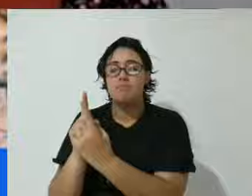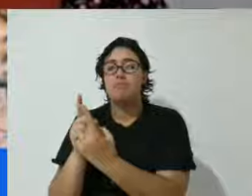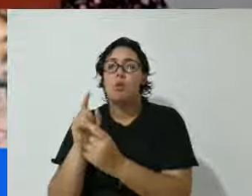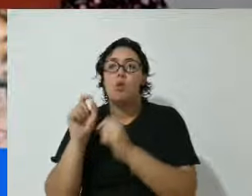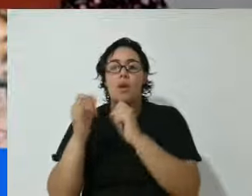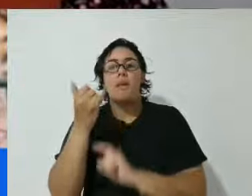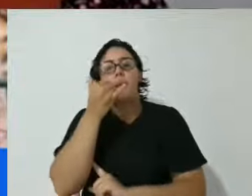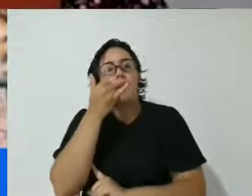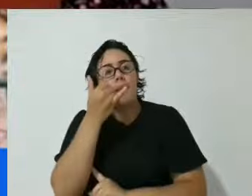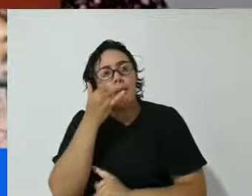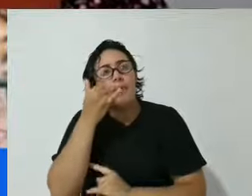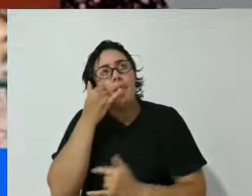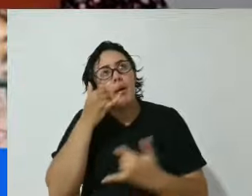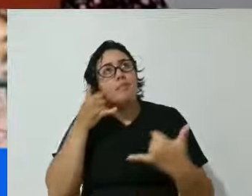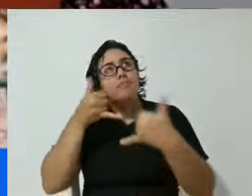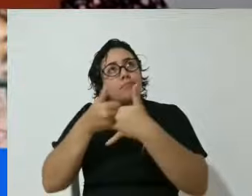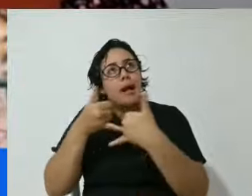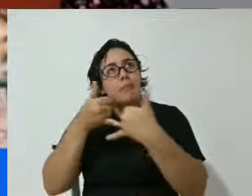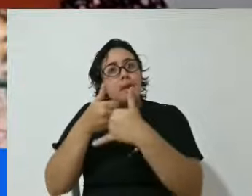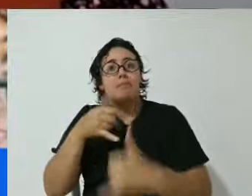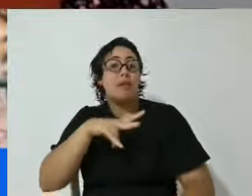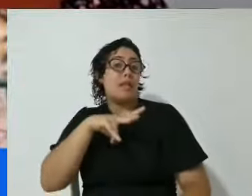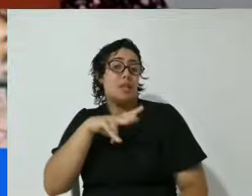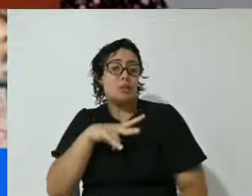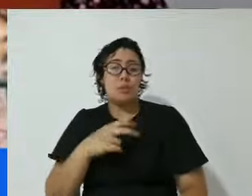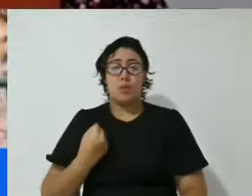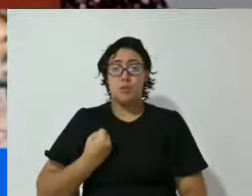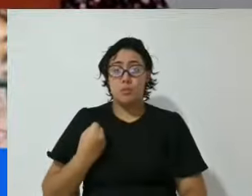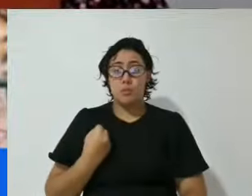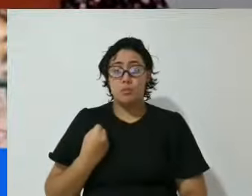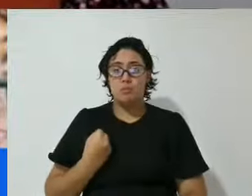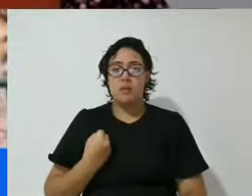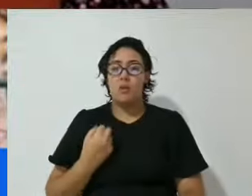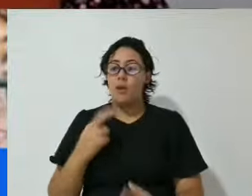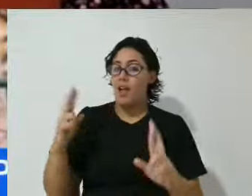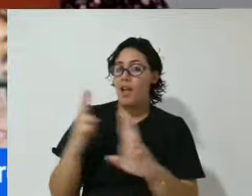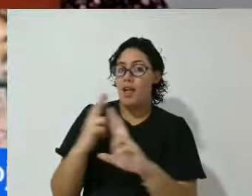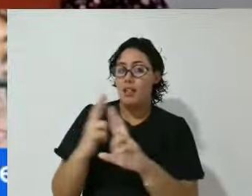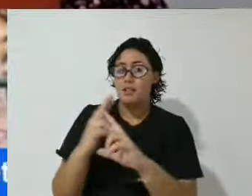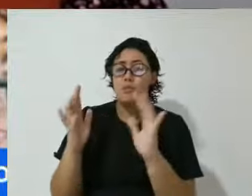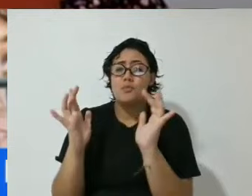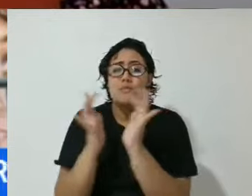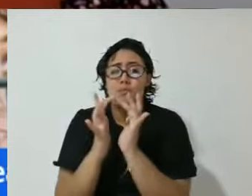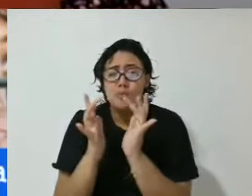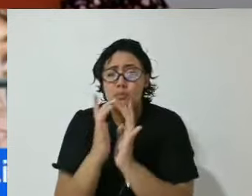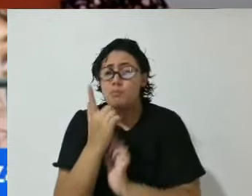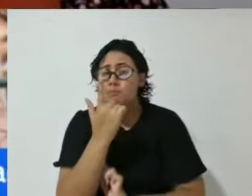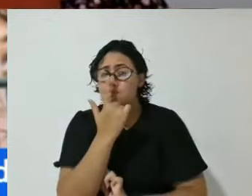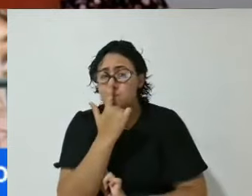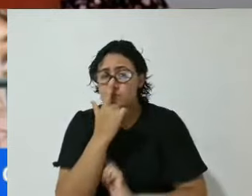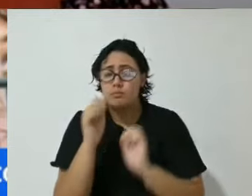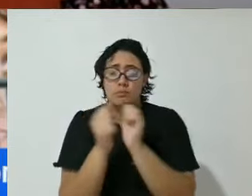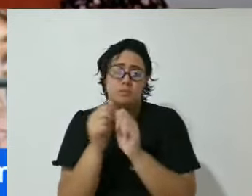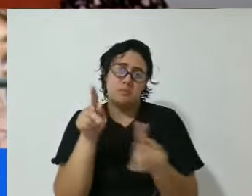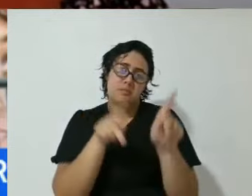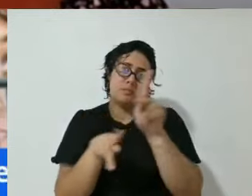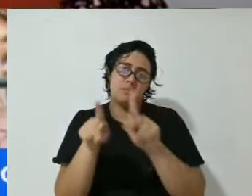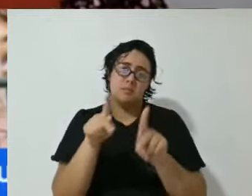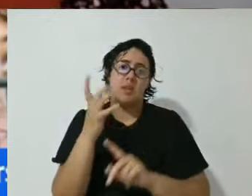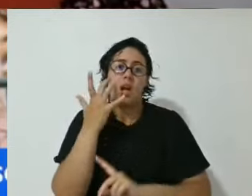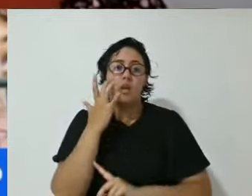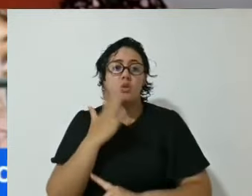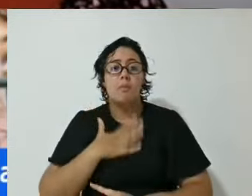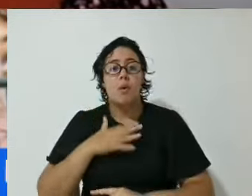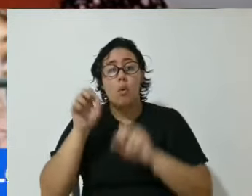telefone pessoal. A gente tinha uma relação muito próxima, realmente, com o público. Eu acho que o meu